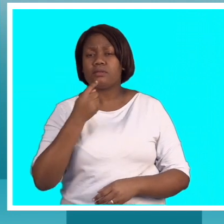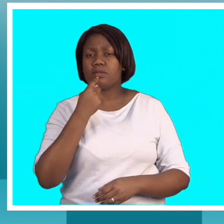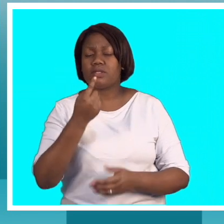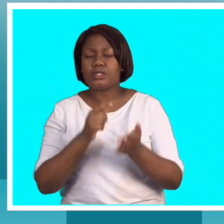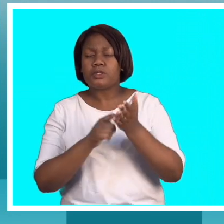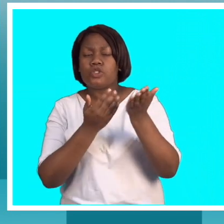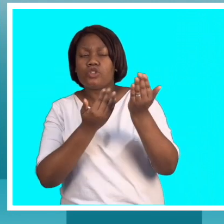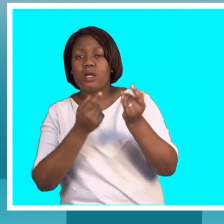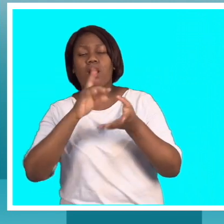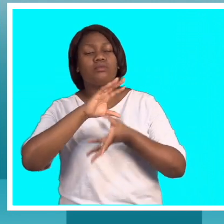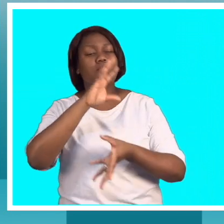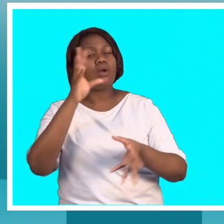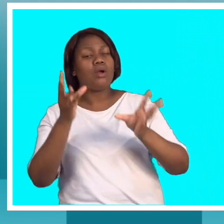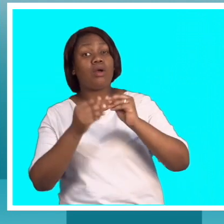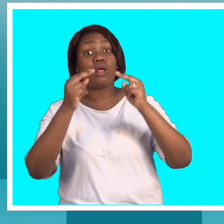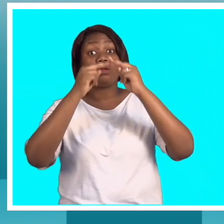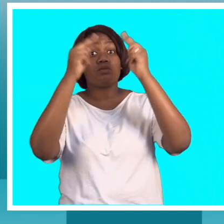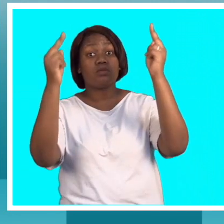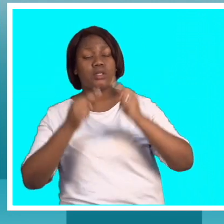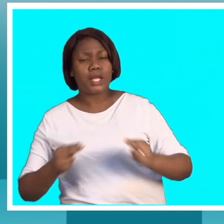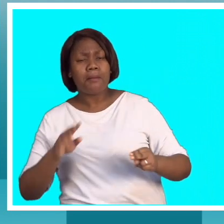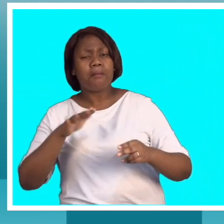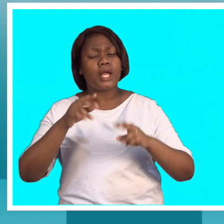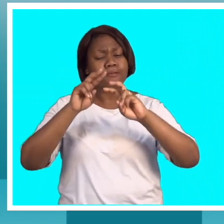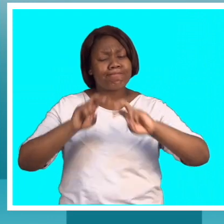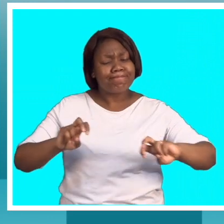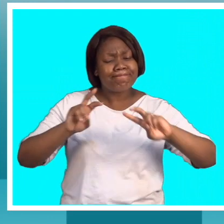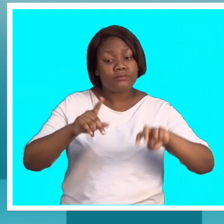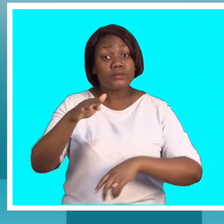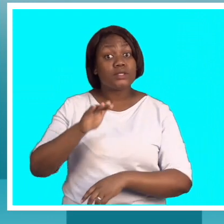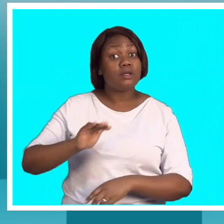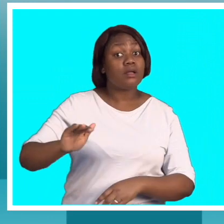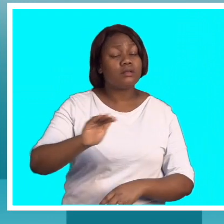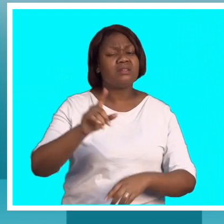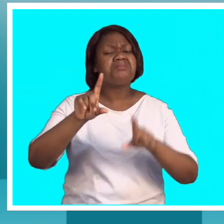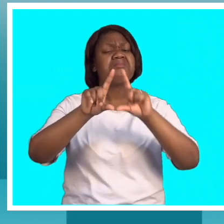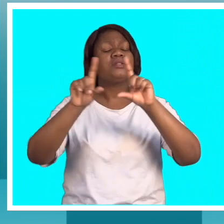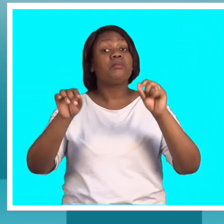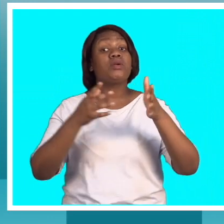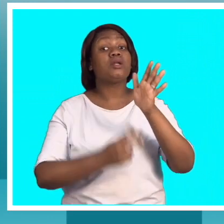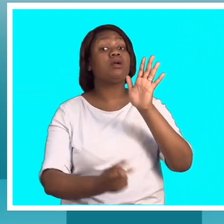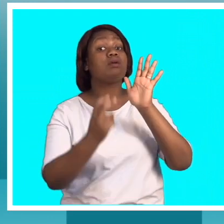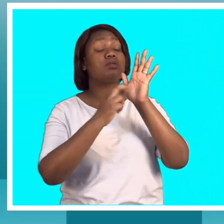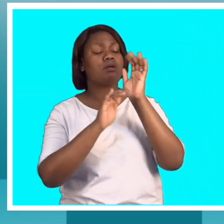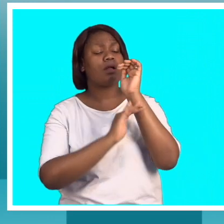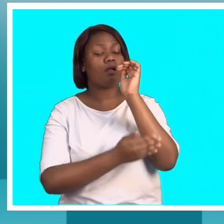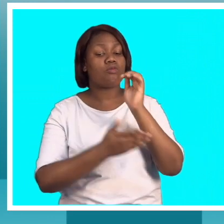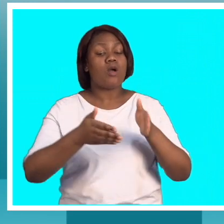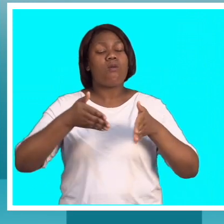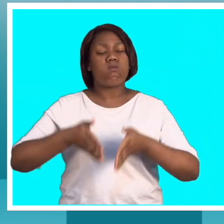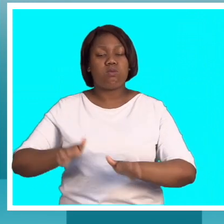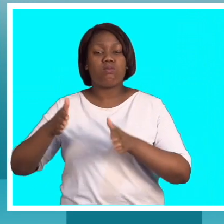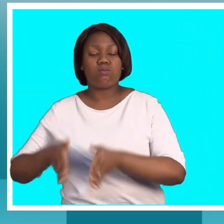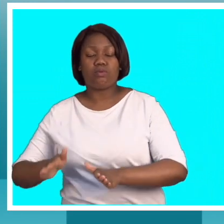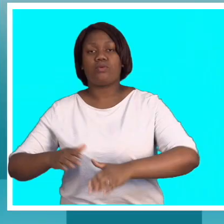significa Centro Internacional para a Saúde Reprodutiva, espera que o livro chegue a todo o país e